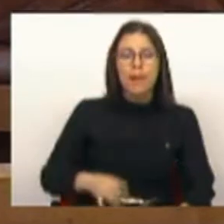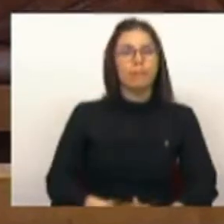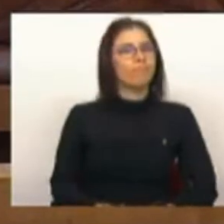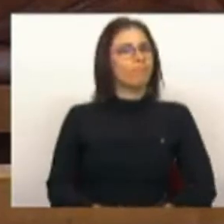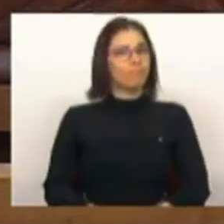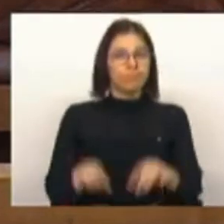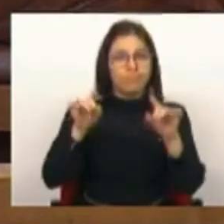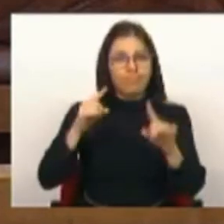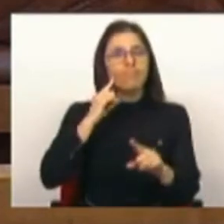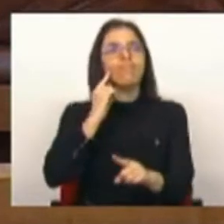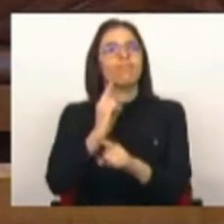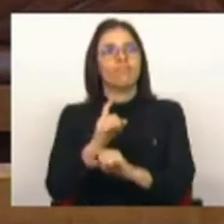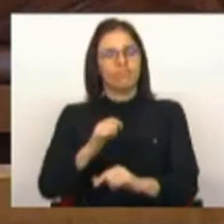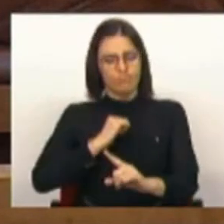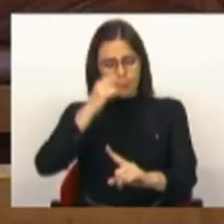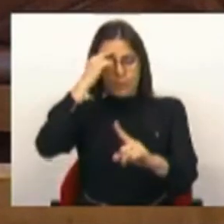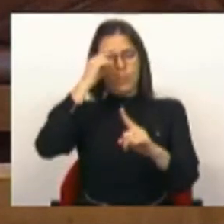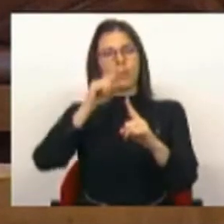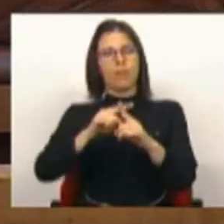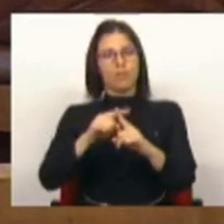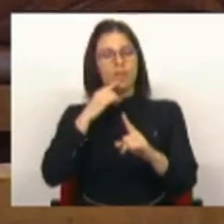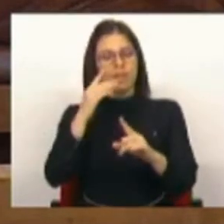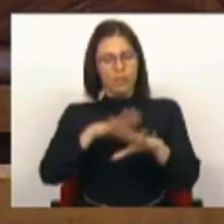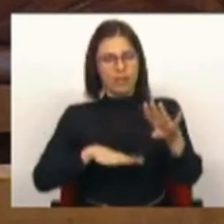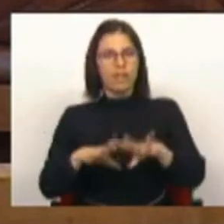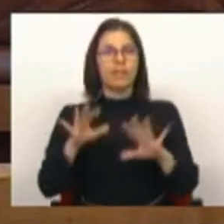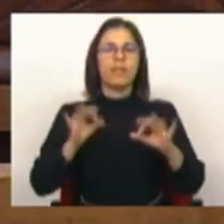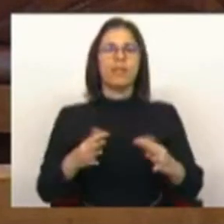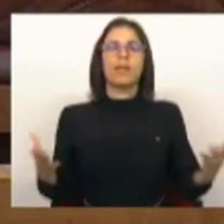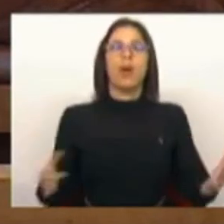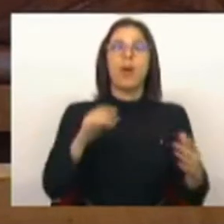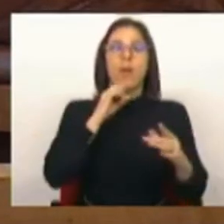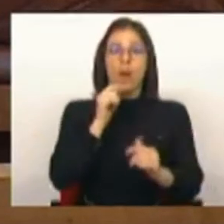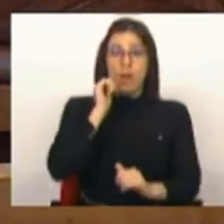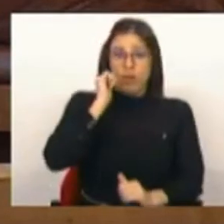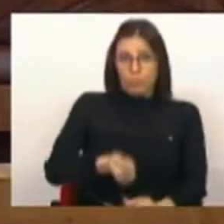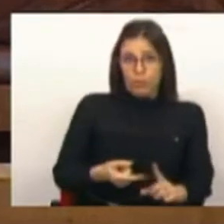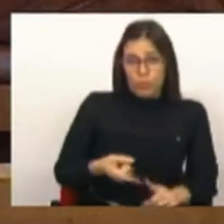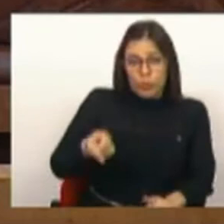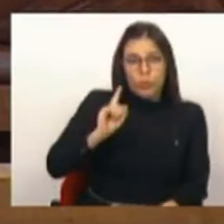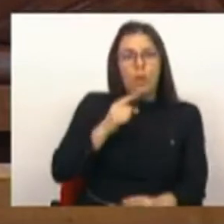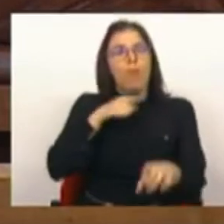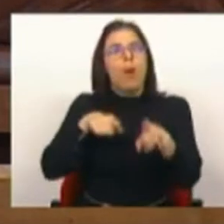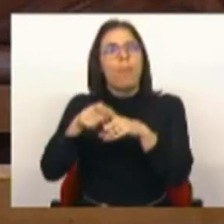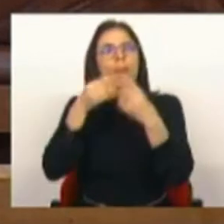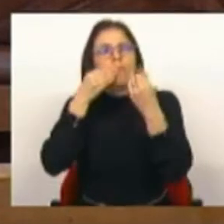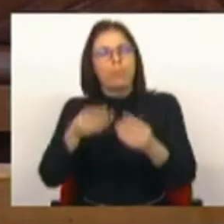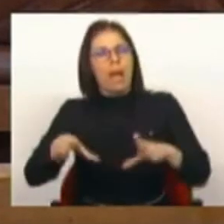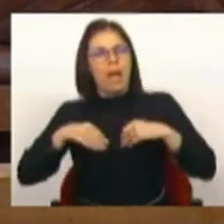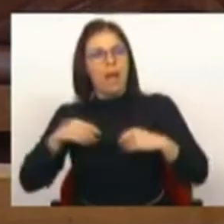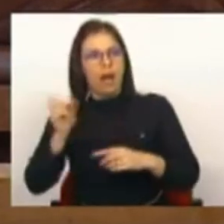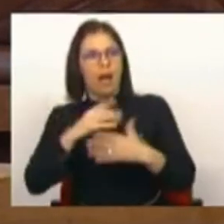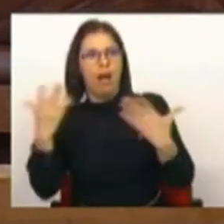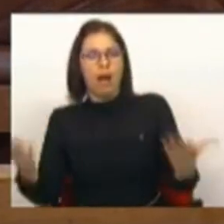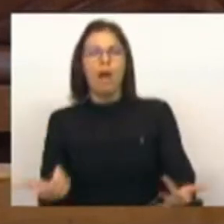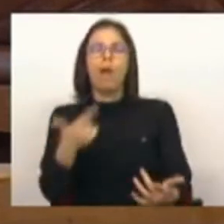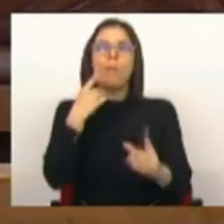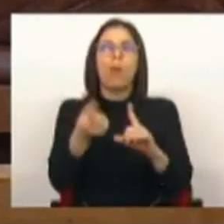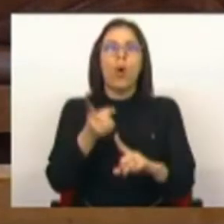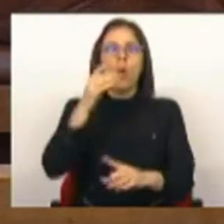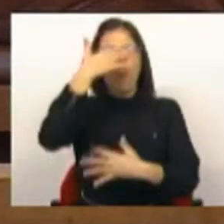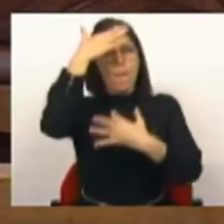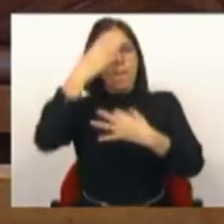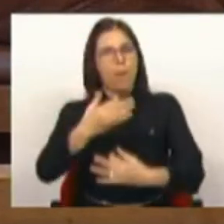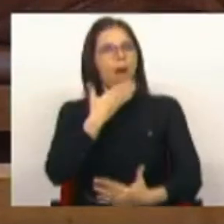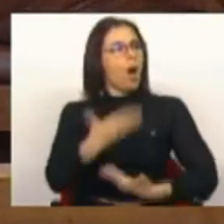Porque esse ainda vai ser a nossa missão de o concretizar. Pode não ser correto, pode não ser politicamente aceitável, pode nem ser